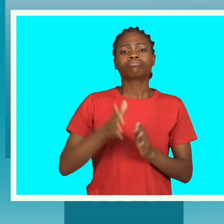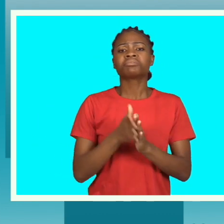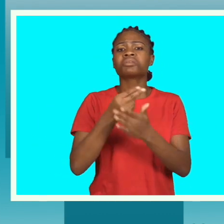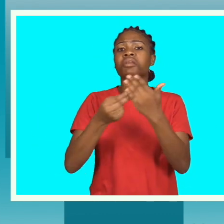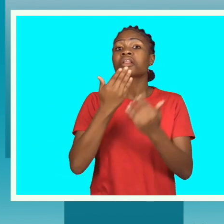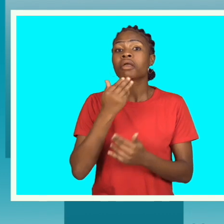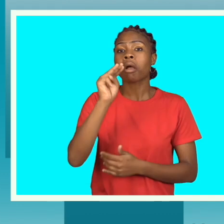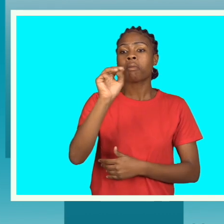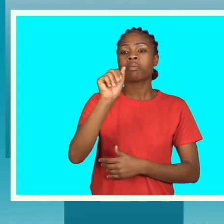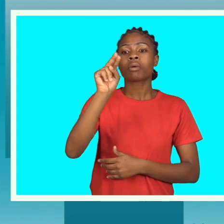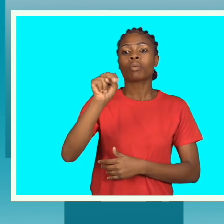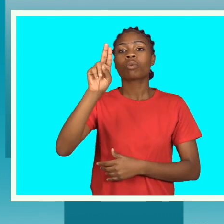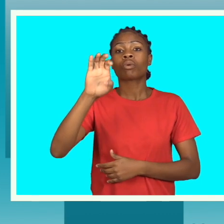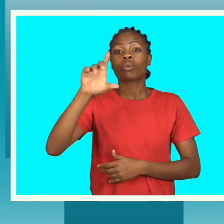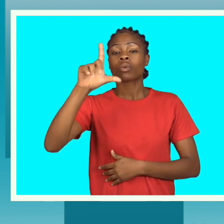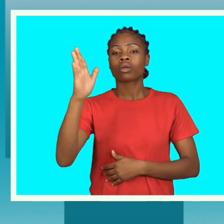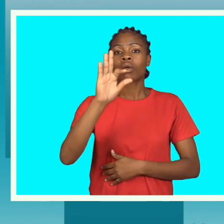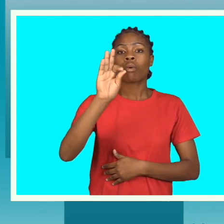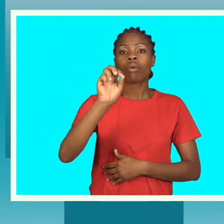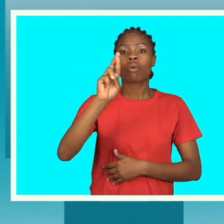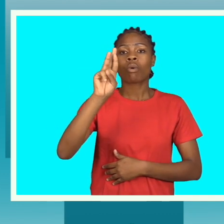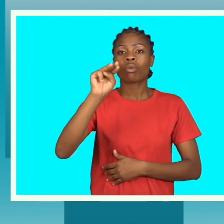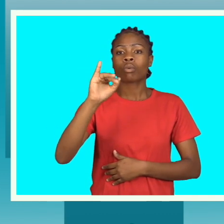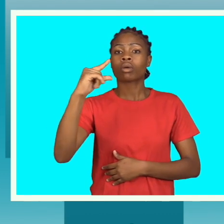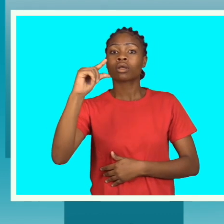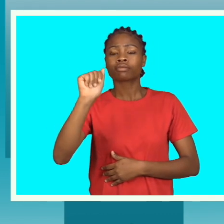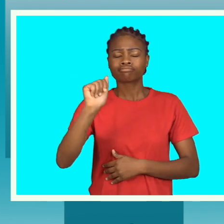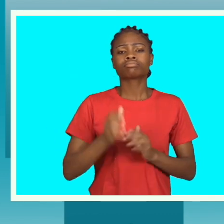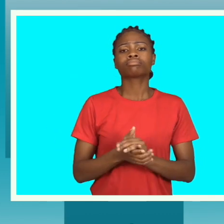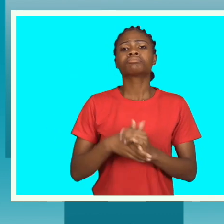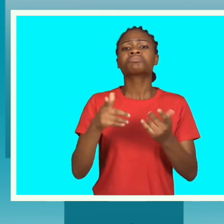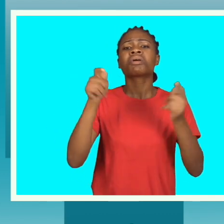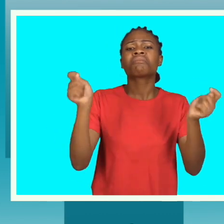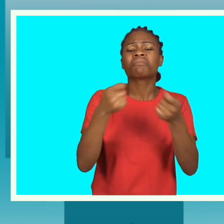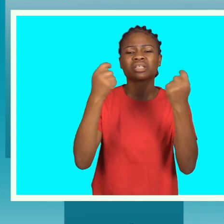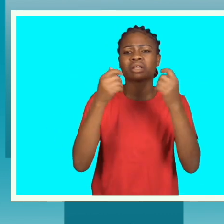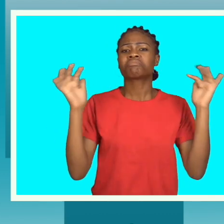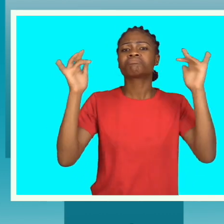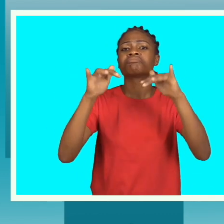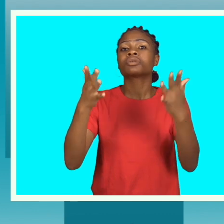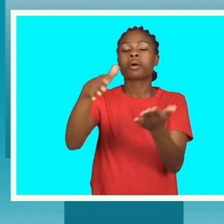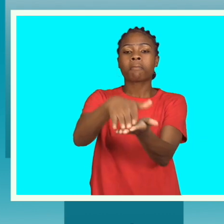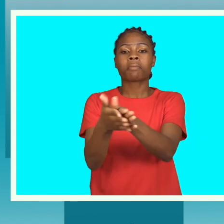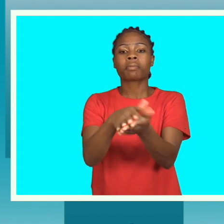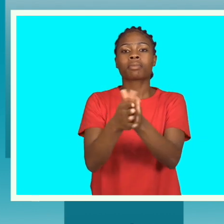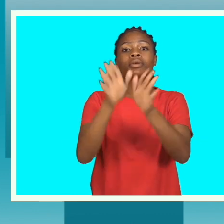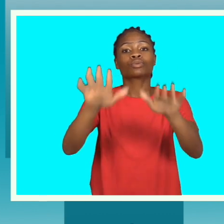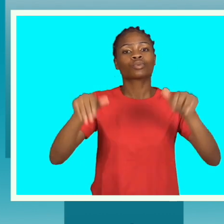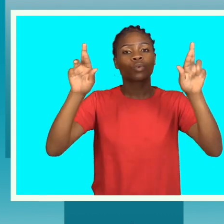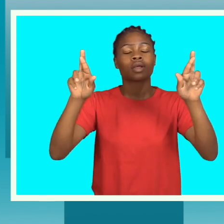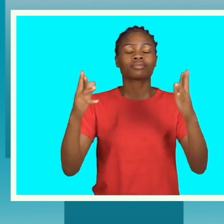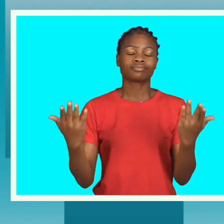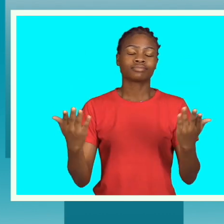do Conselho Nacional da Juventude, Manuel Formiga, assegura que este evento foi preparado com recurso à Constituição da